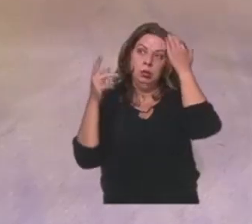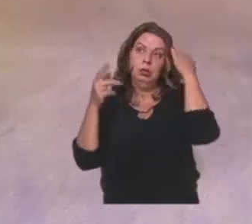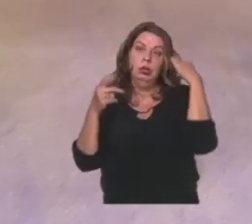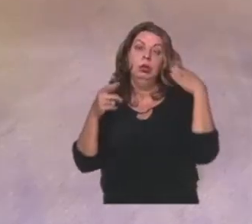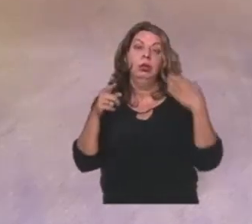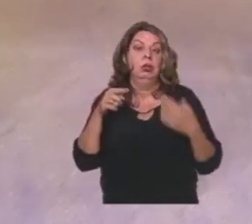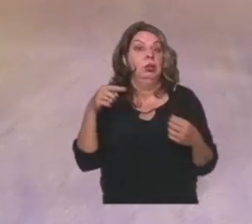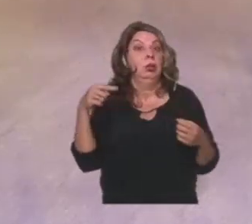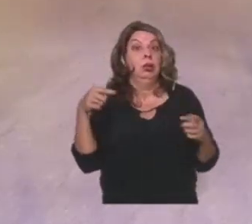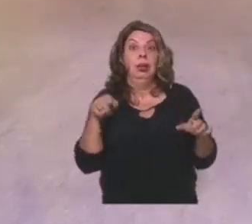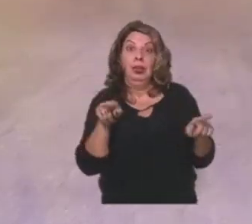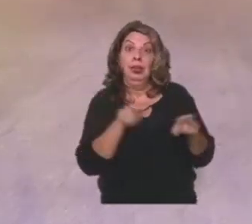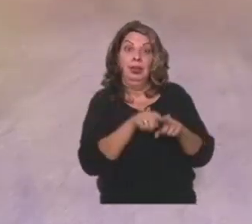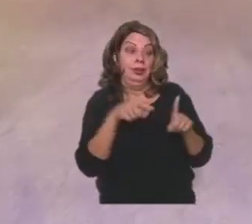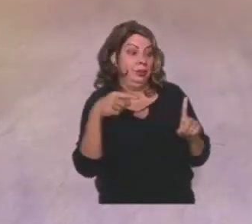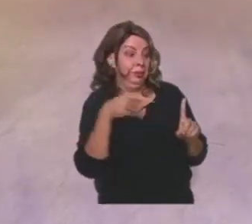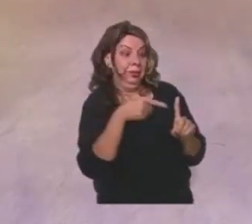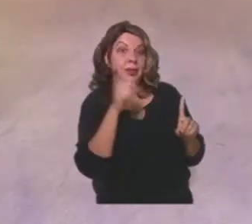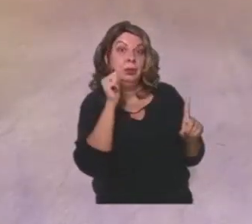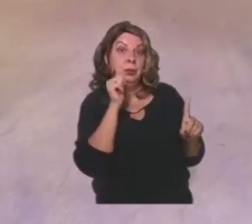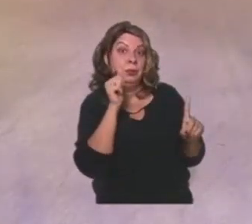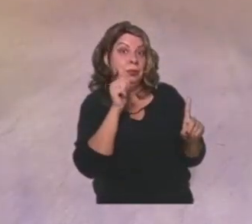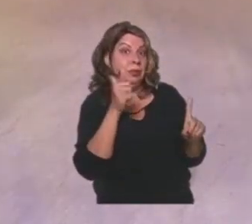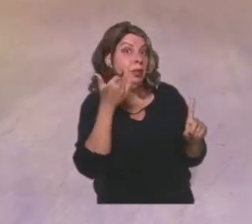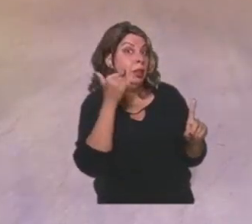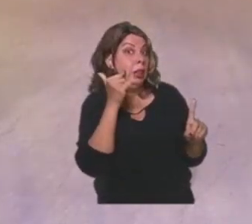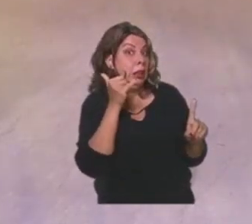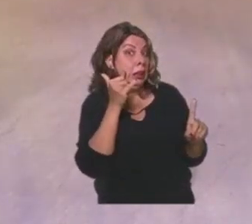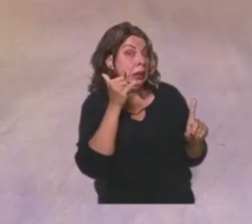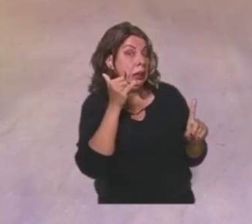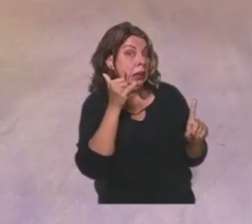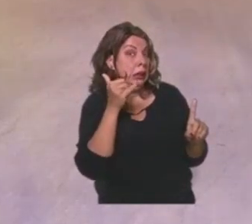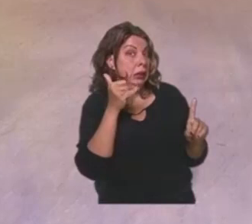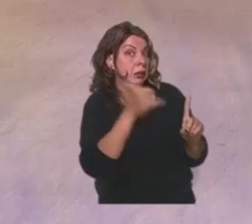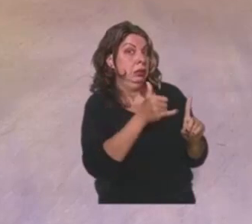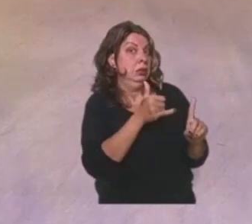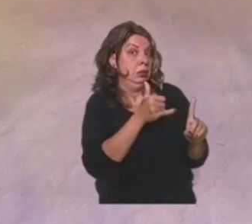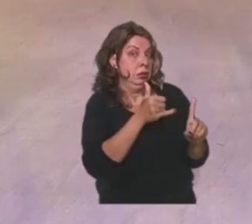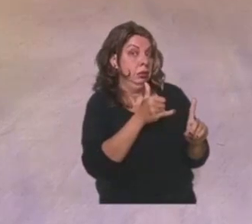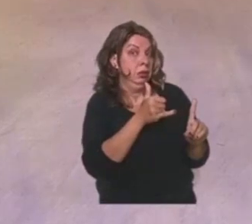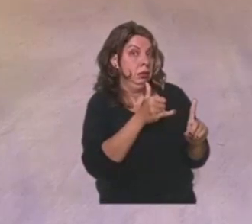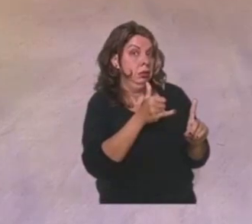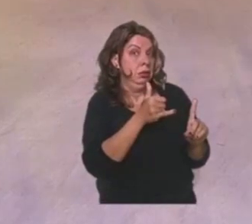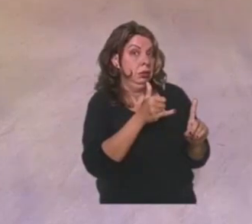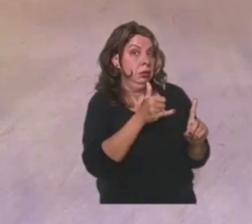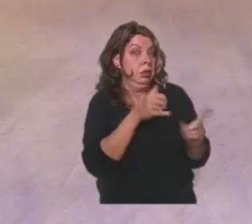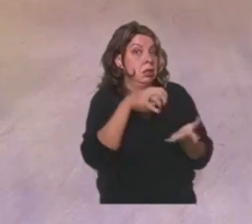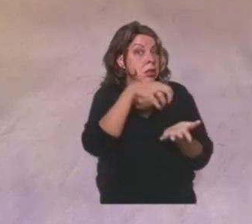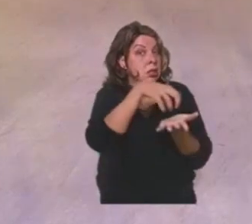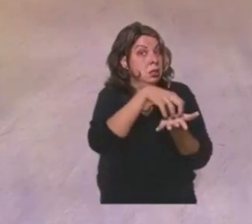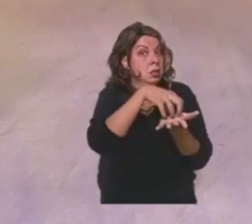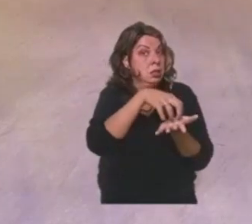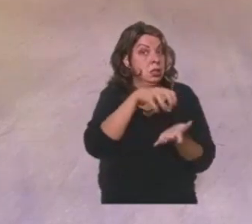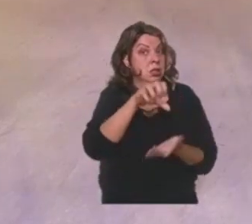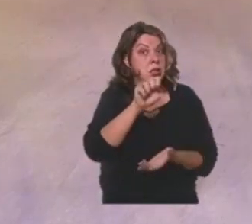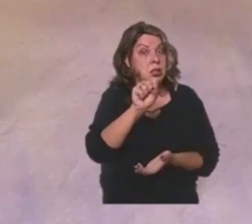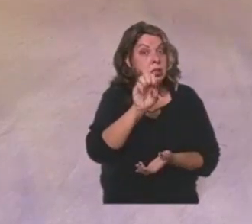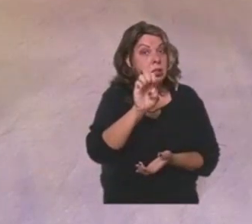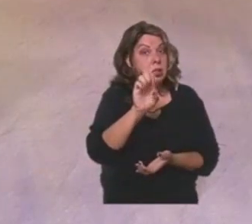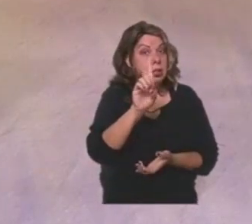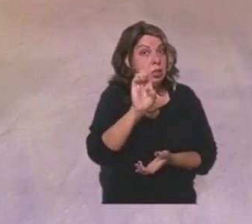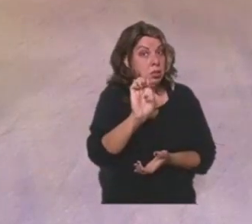aqui, lá de aqui da Ban, né? Apenas através de telefones oficiais, tá? Através da nossa sede. Todo esse processo é